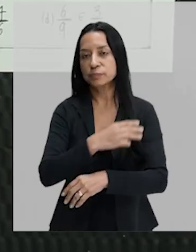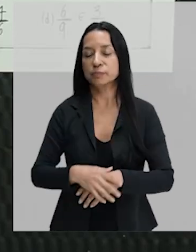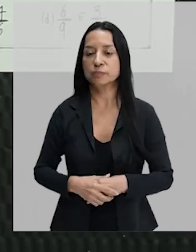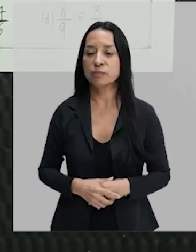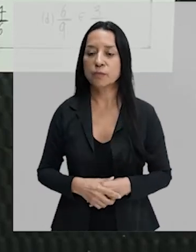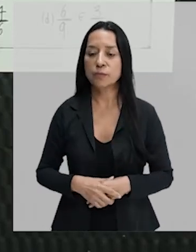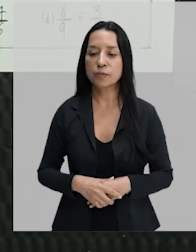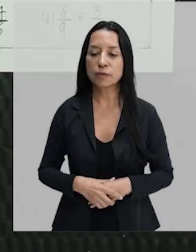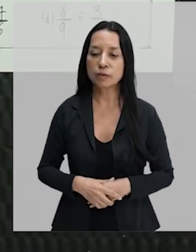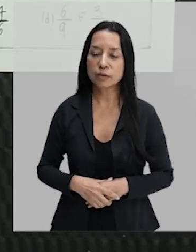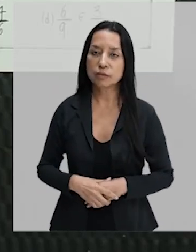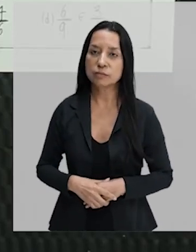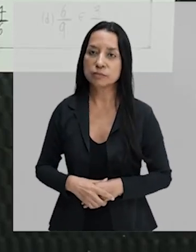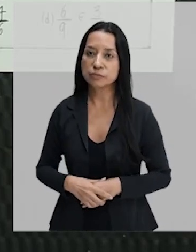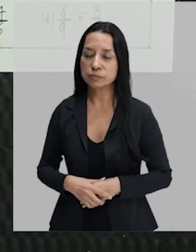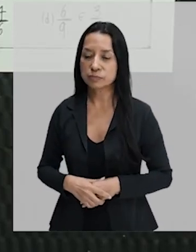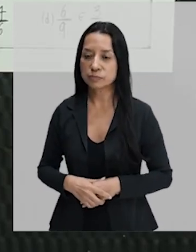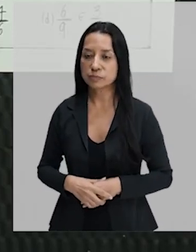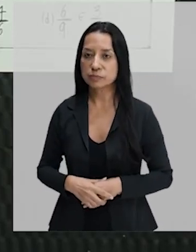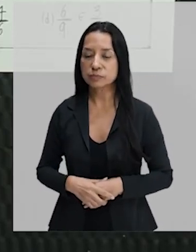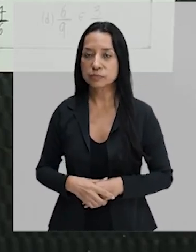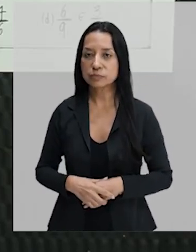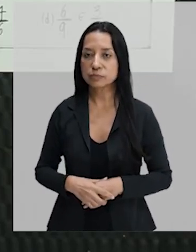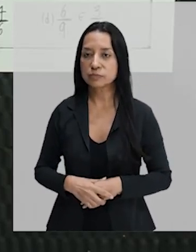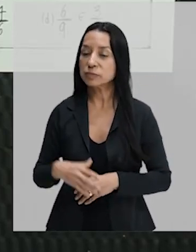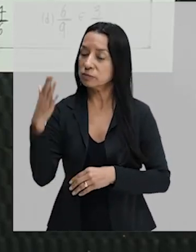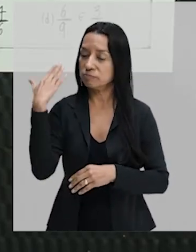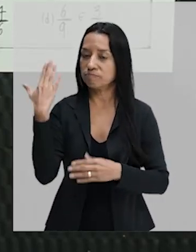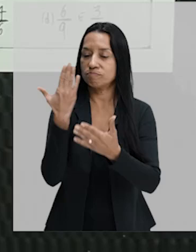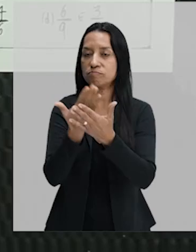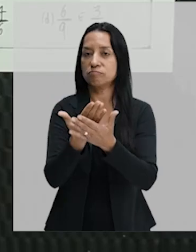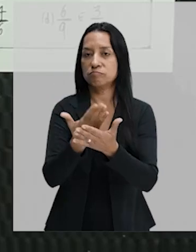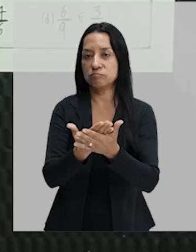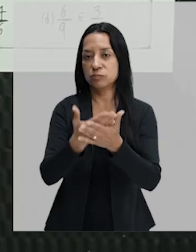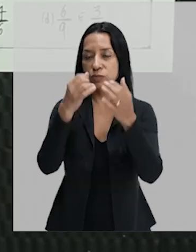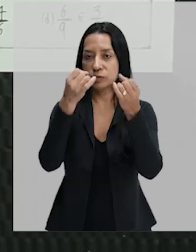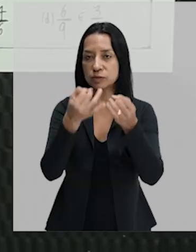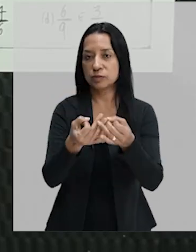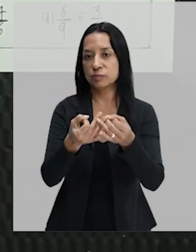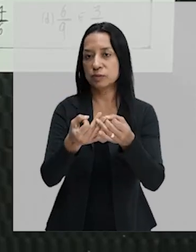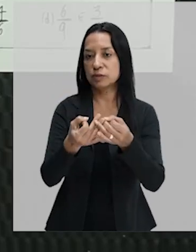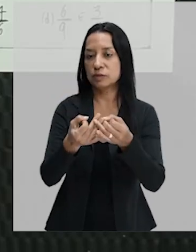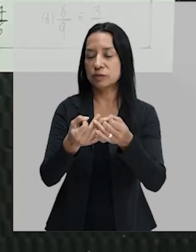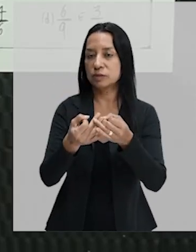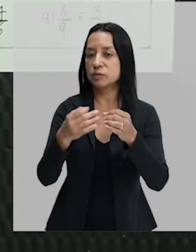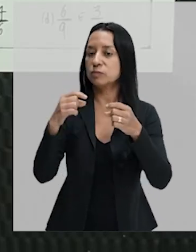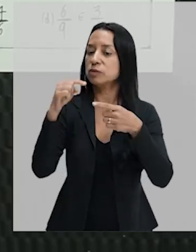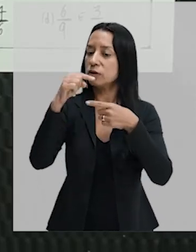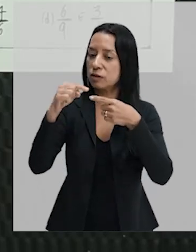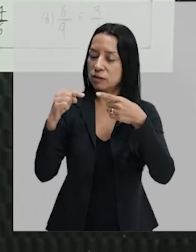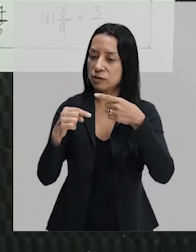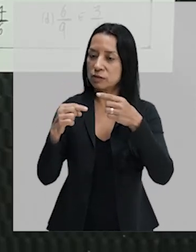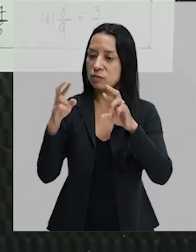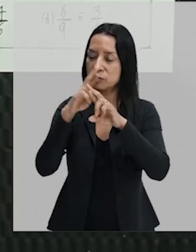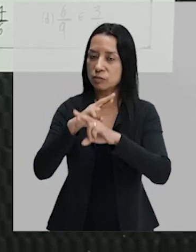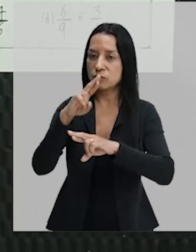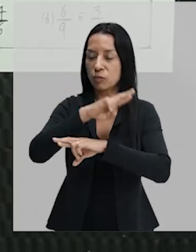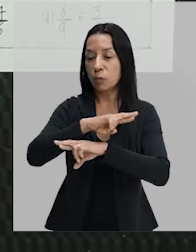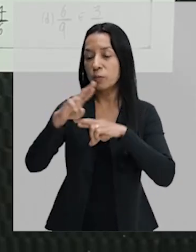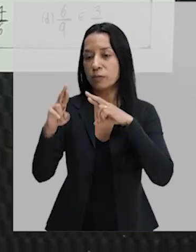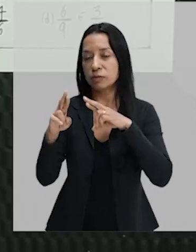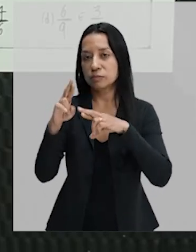ensino médio. Tá? Nas aulas anteriores nós falamos de razão, né, que é uma relação entre grandezas,